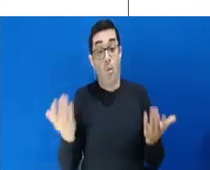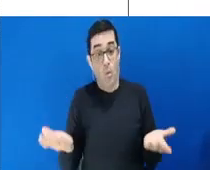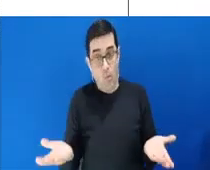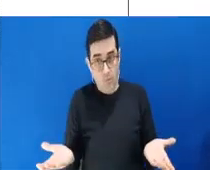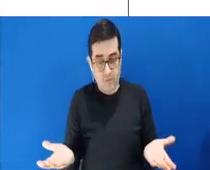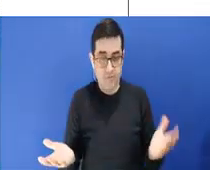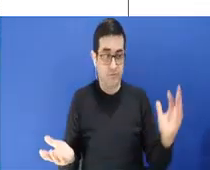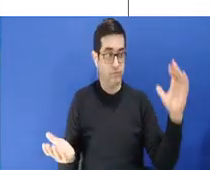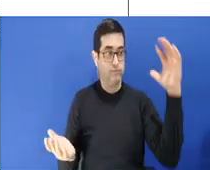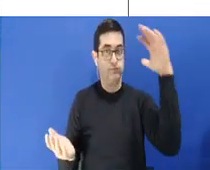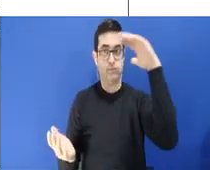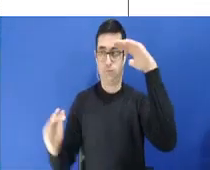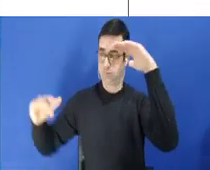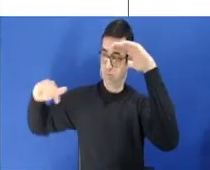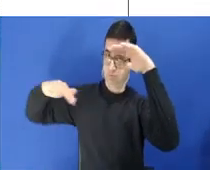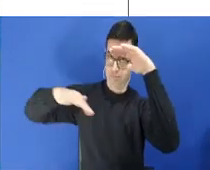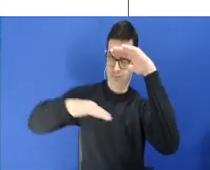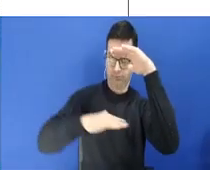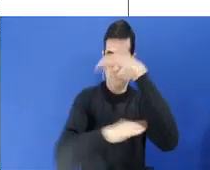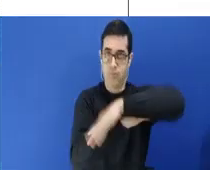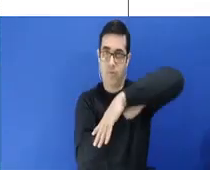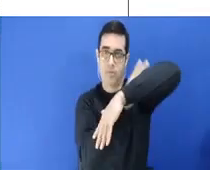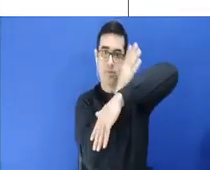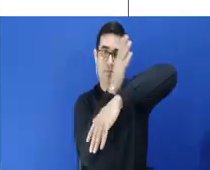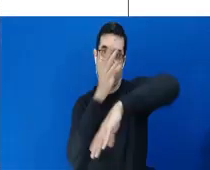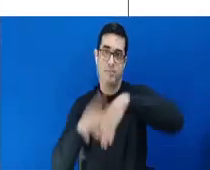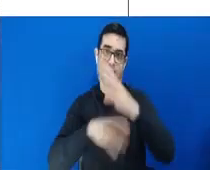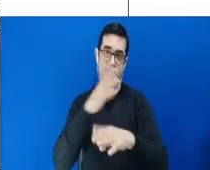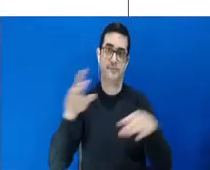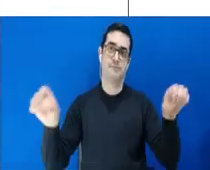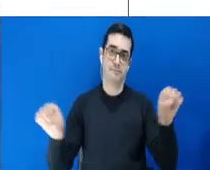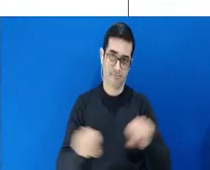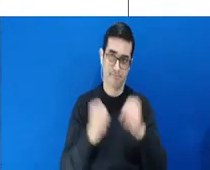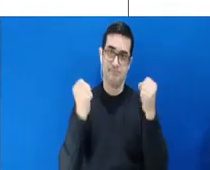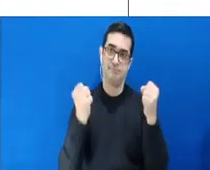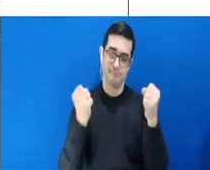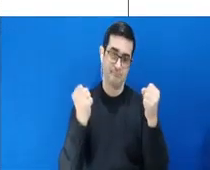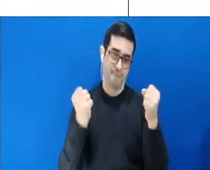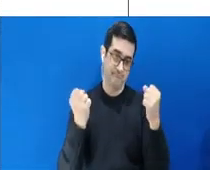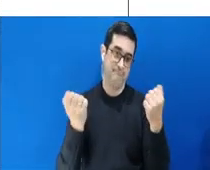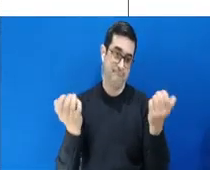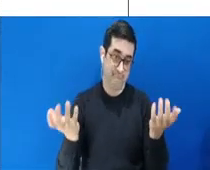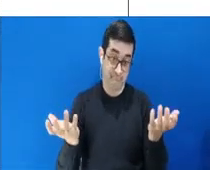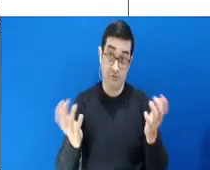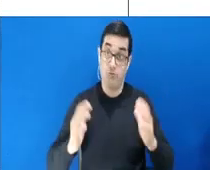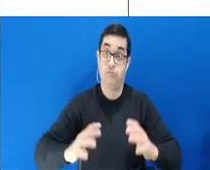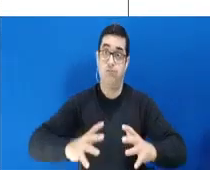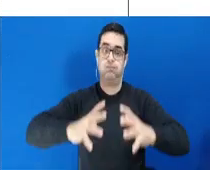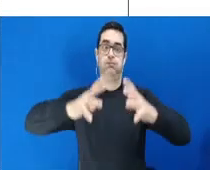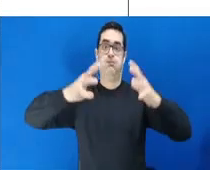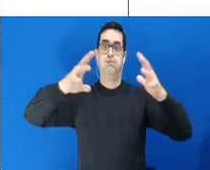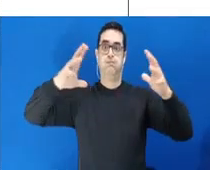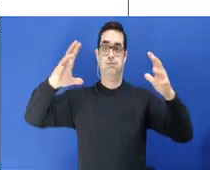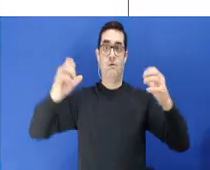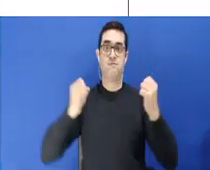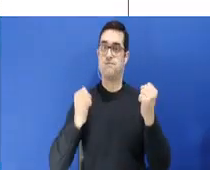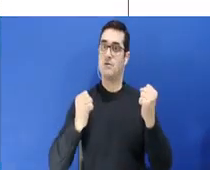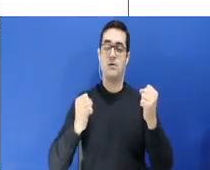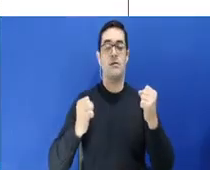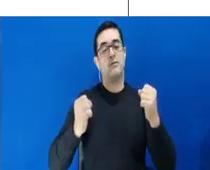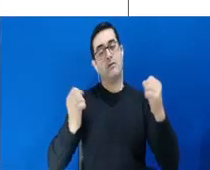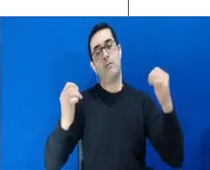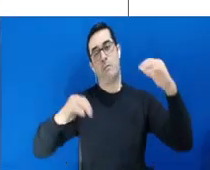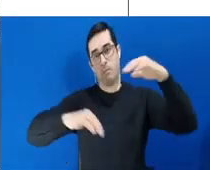baixo, elas vão interagir de forma destrutiva. Então, não vai ampliar, né? Não vai ter maior amplitude essa onda.